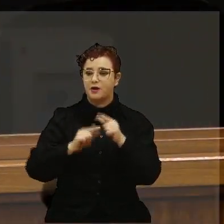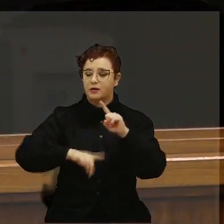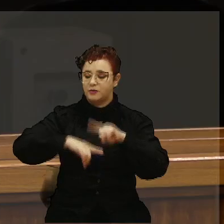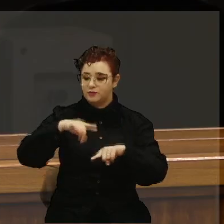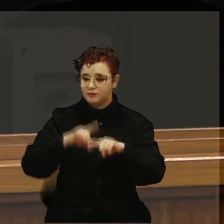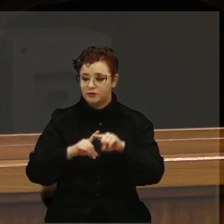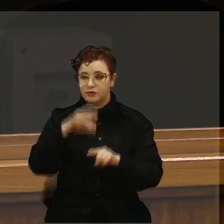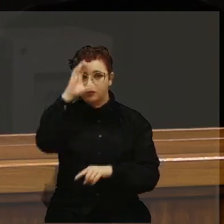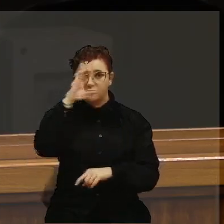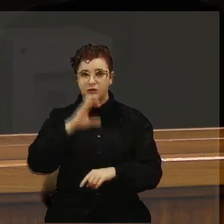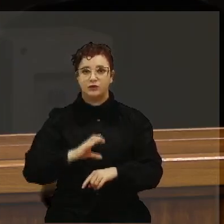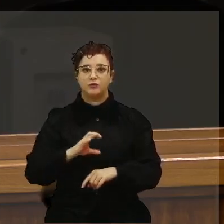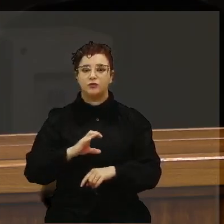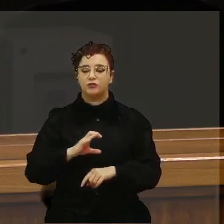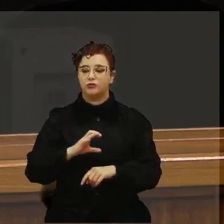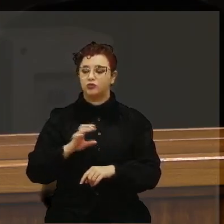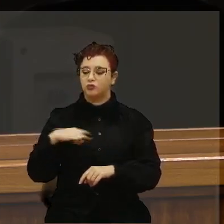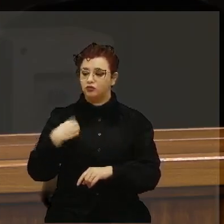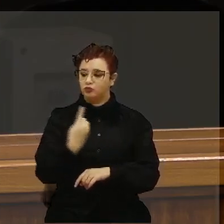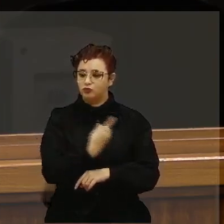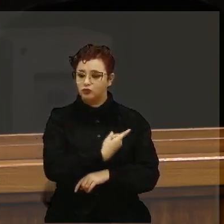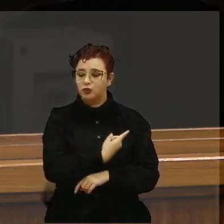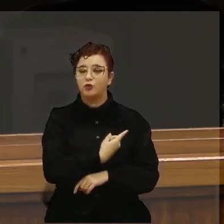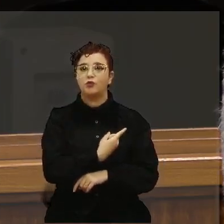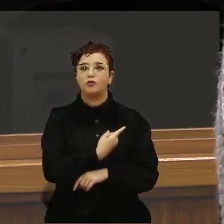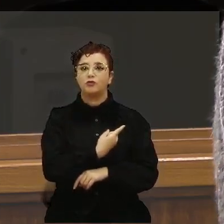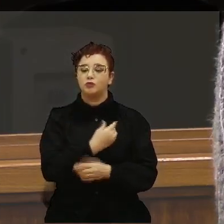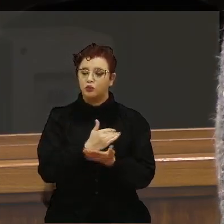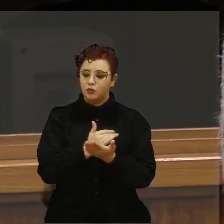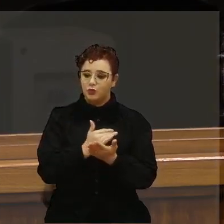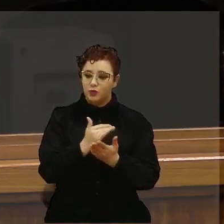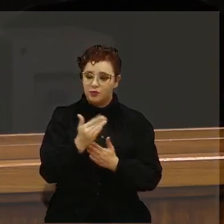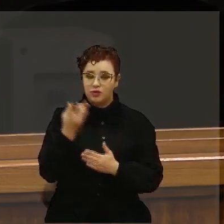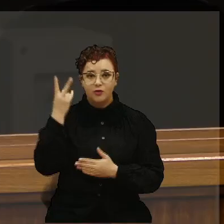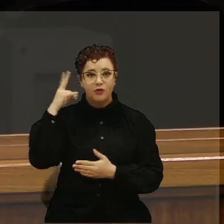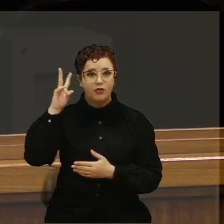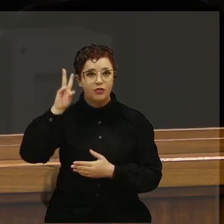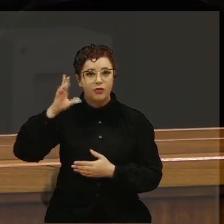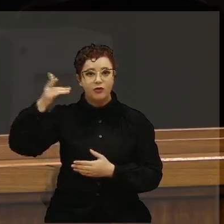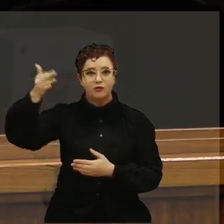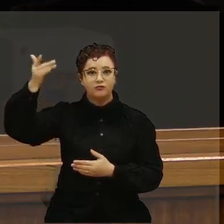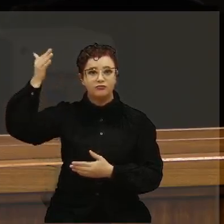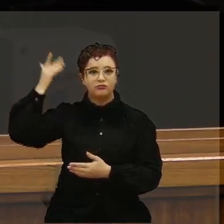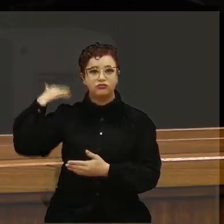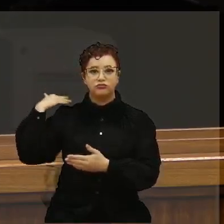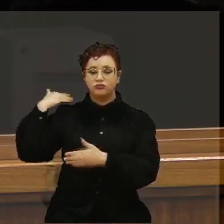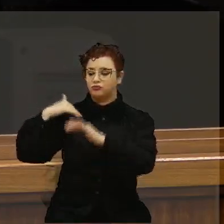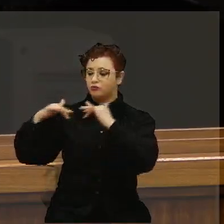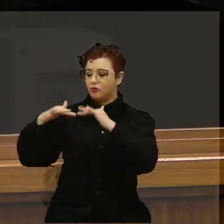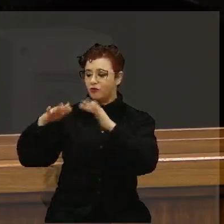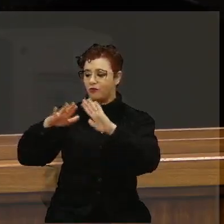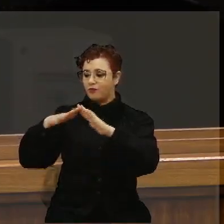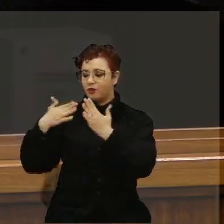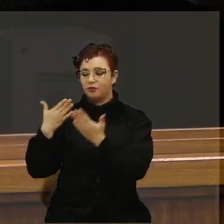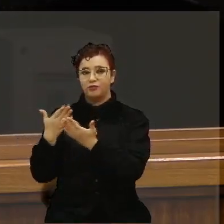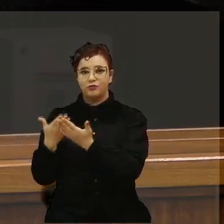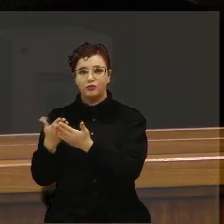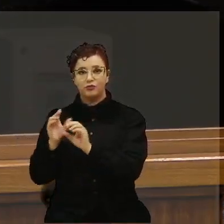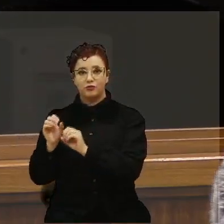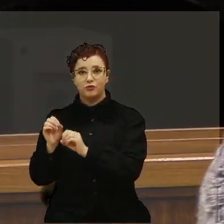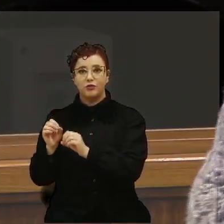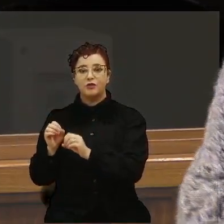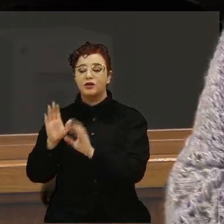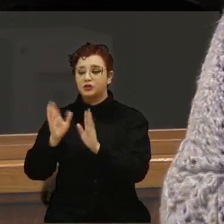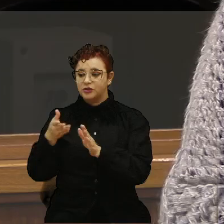da cidadania. Muitos de nós aqui começou sua história lá no movimento estudantil. Nós tivemos já